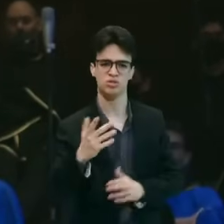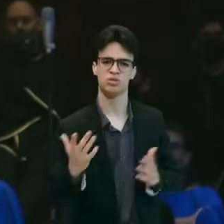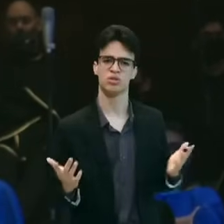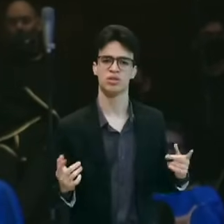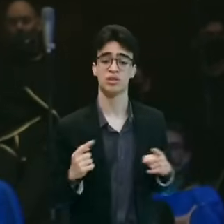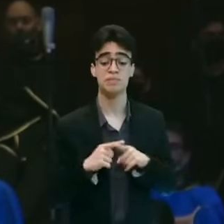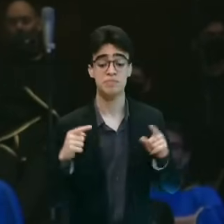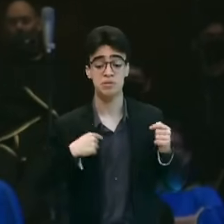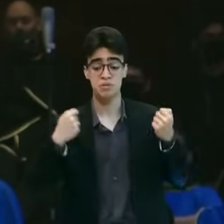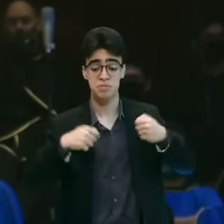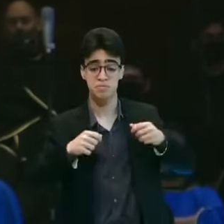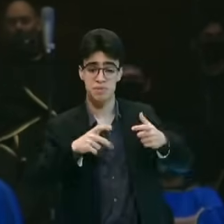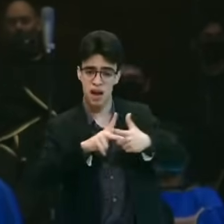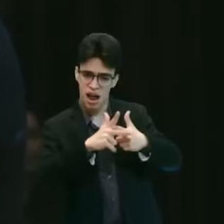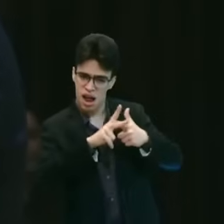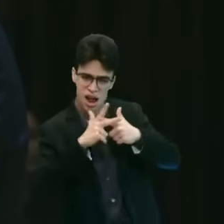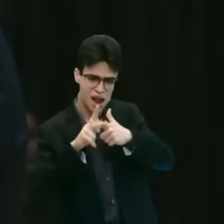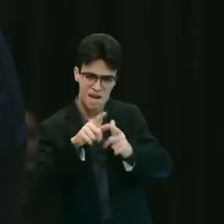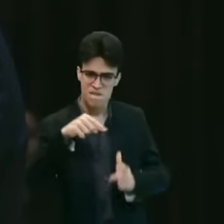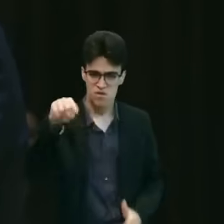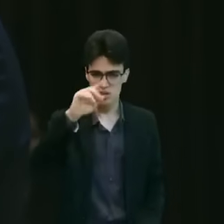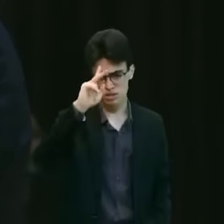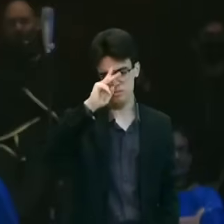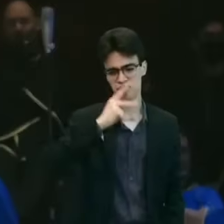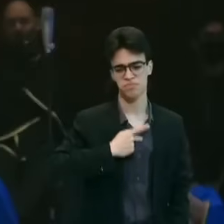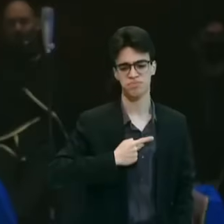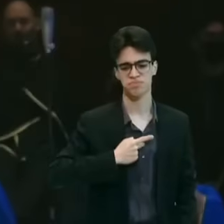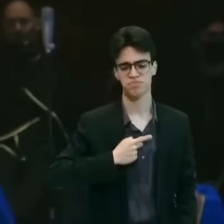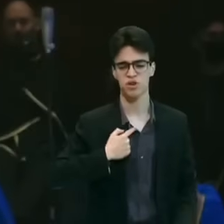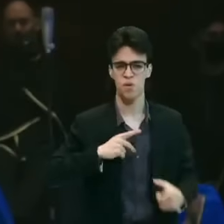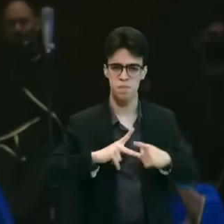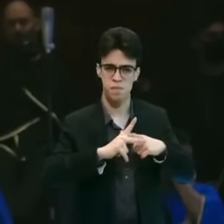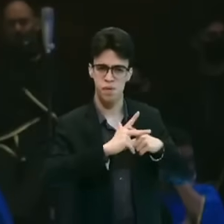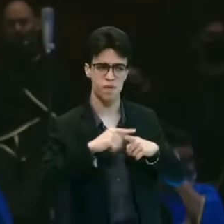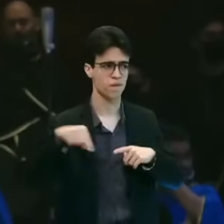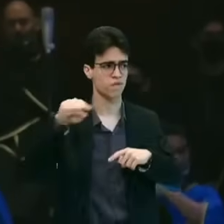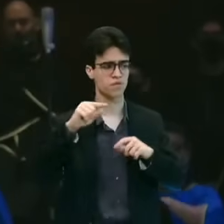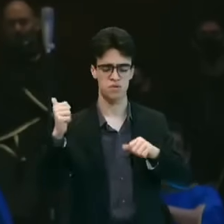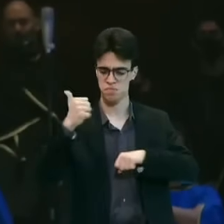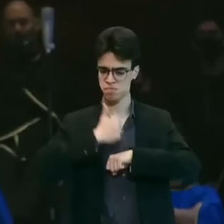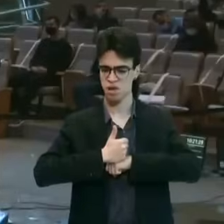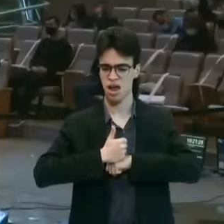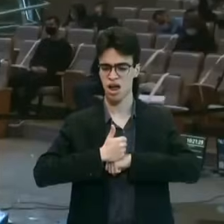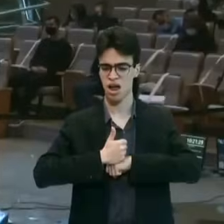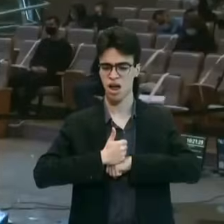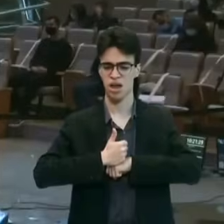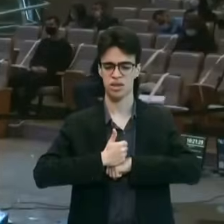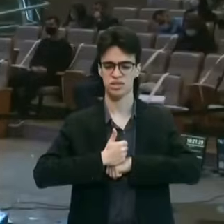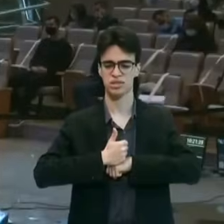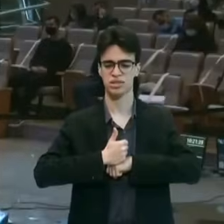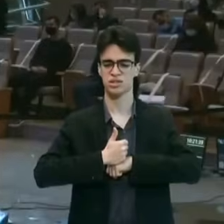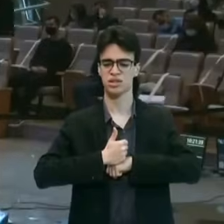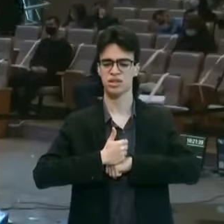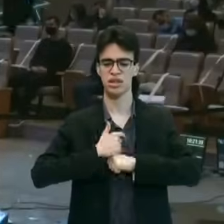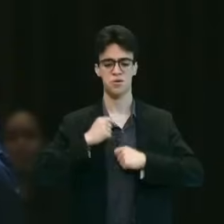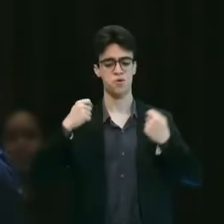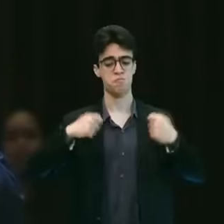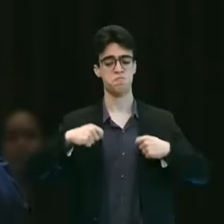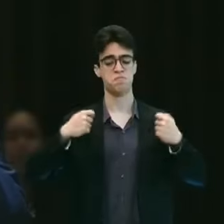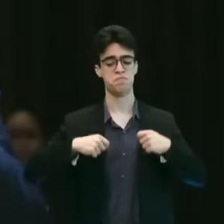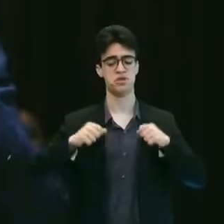mas eu vou ter que mexer na tua autossuficiência, eu vou ter que mexer na tua independência, eu vou ter